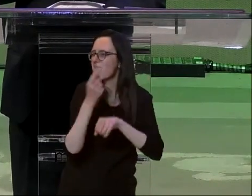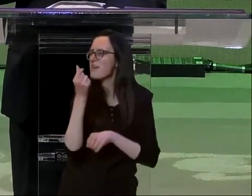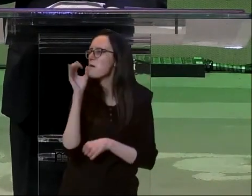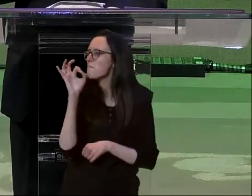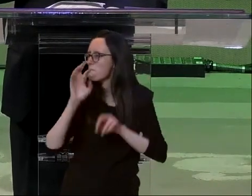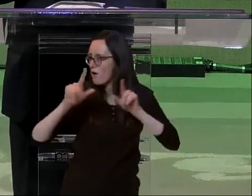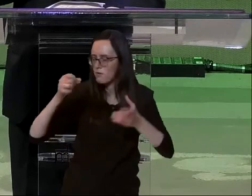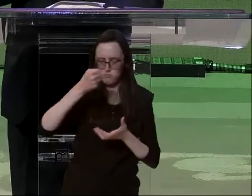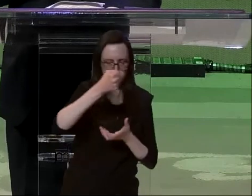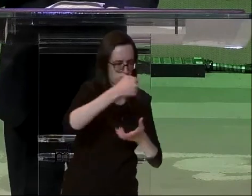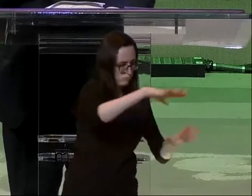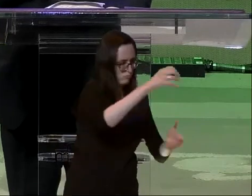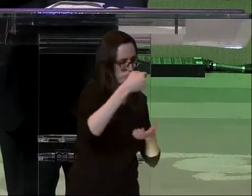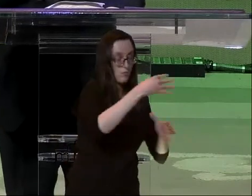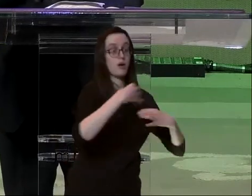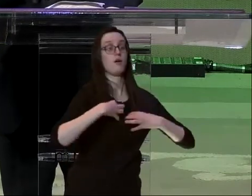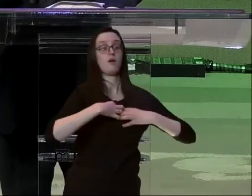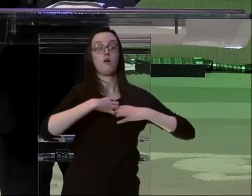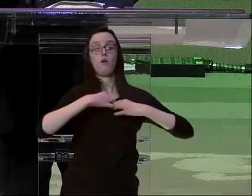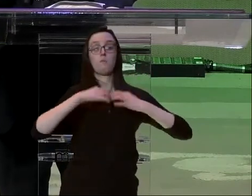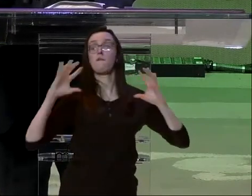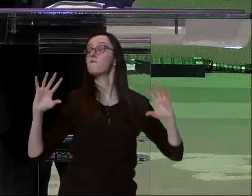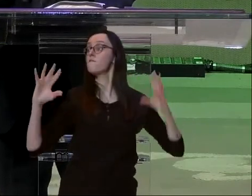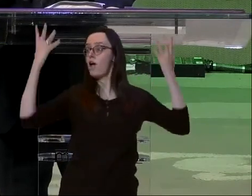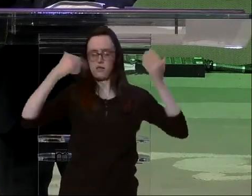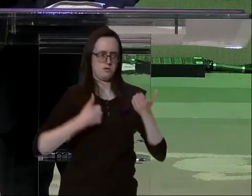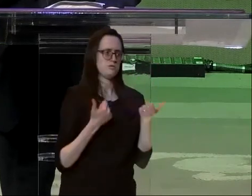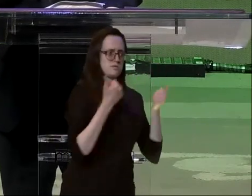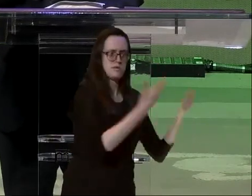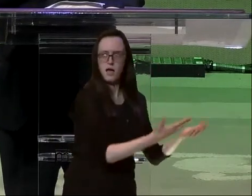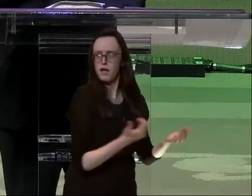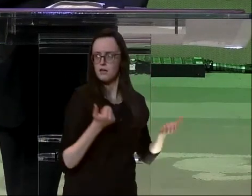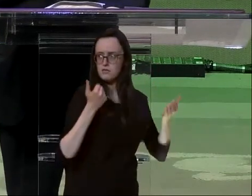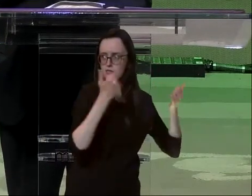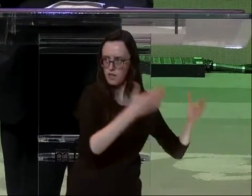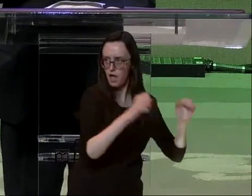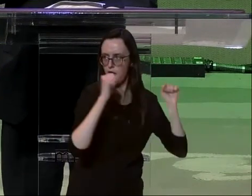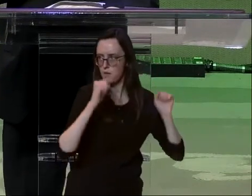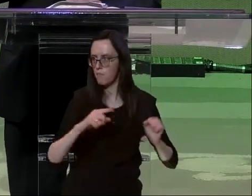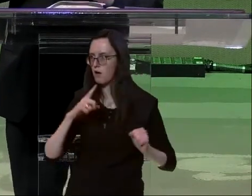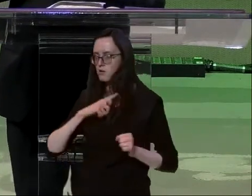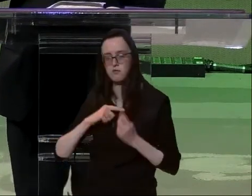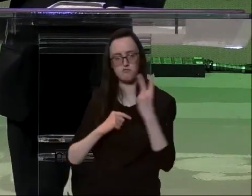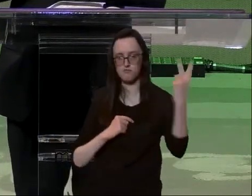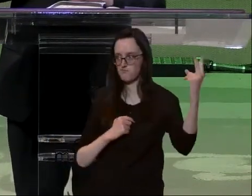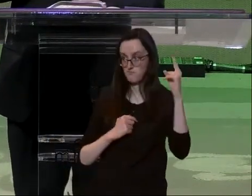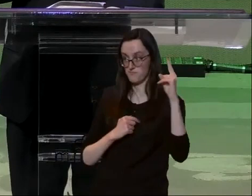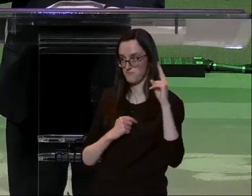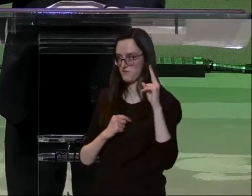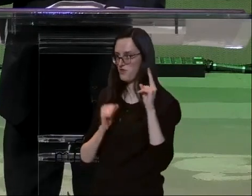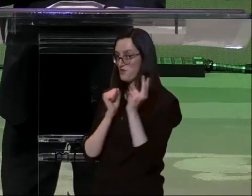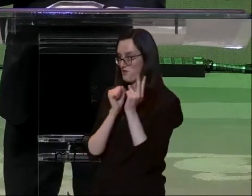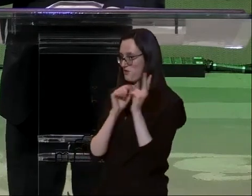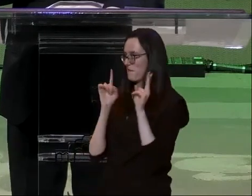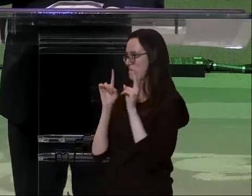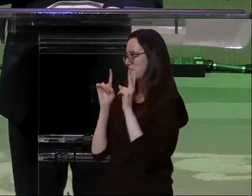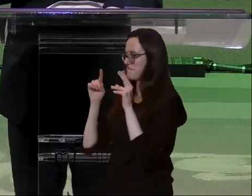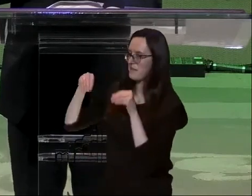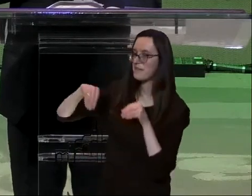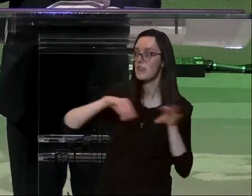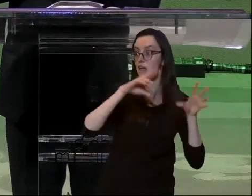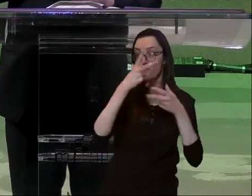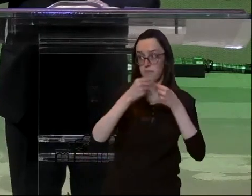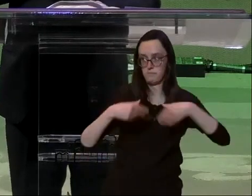2 sacos e 2 vestes festivais, pô-los sobre 2 dos seus moços, os quais o levaram diante